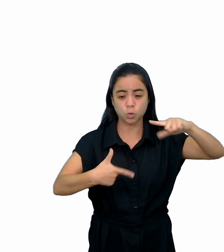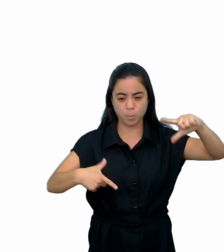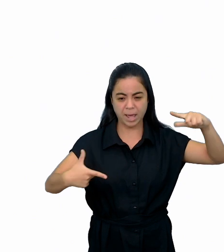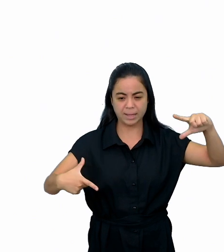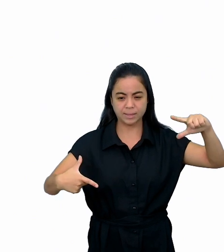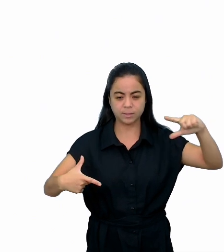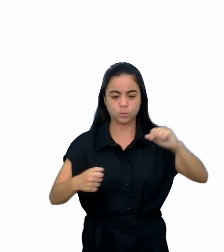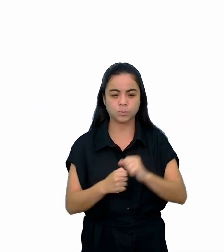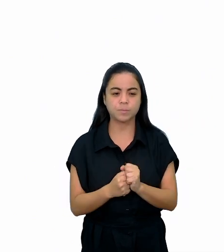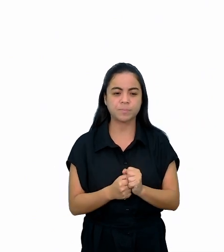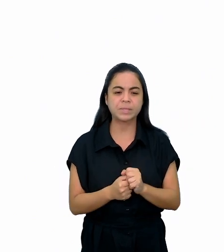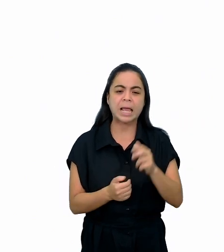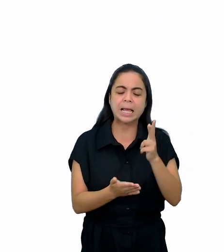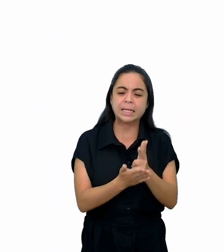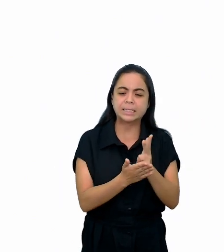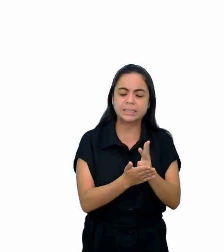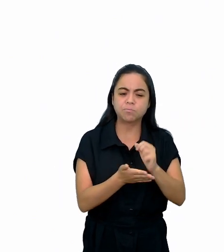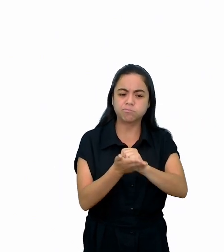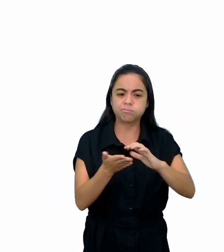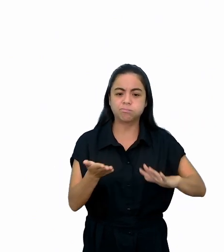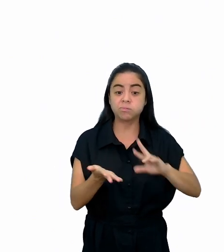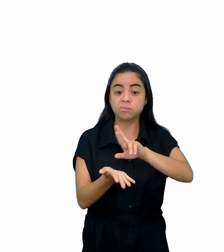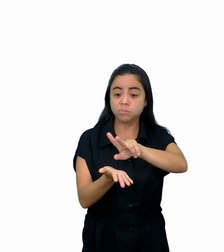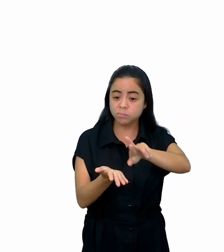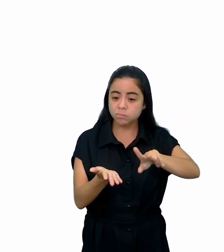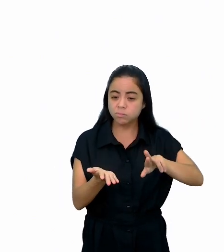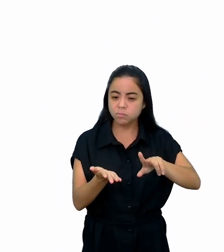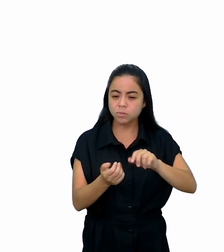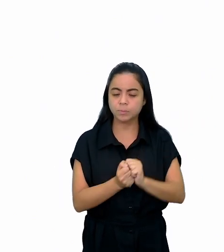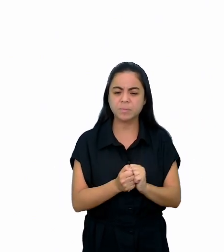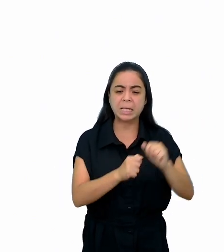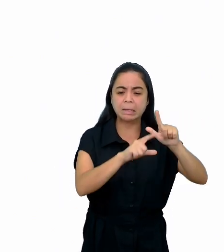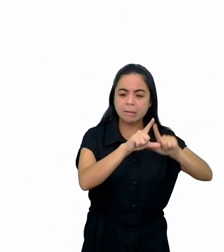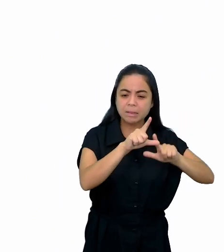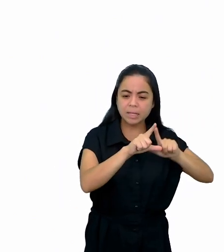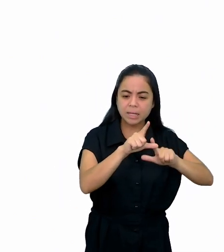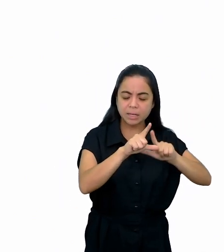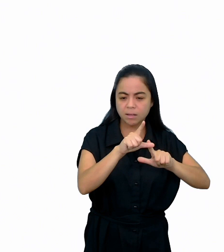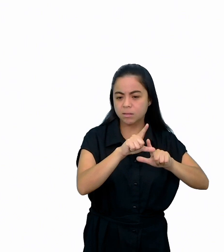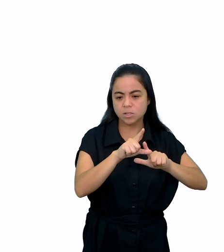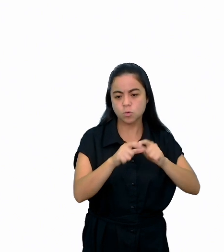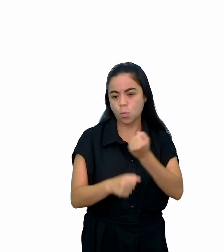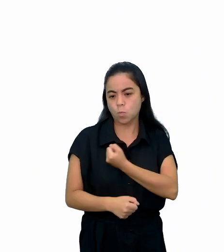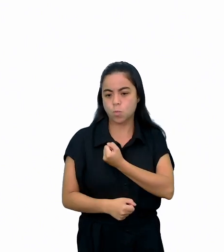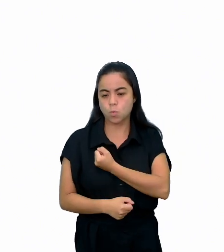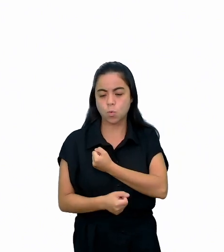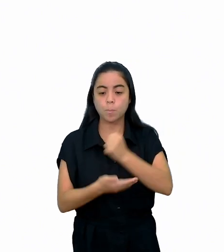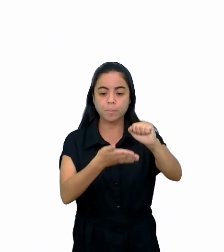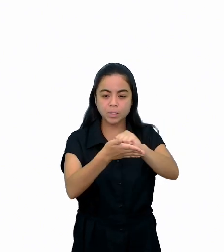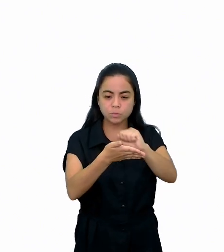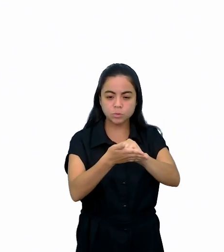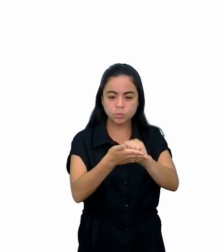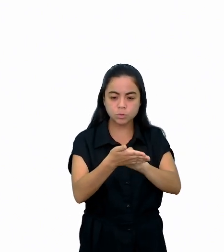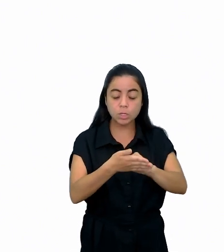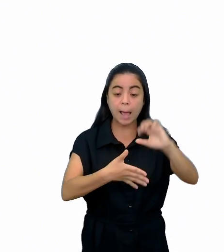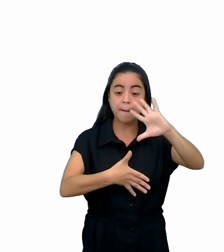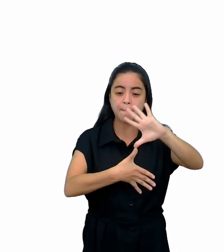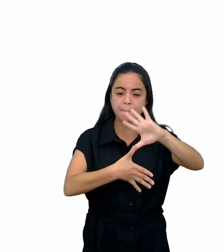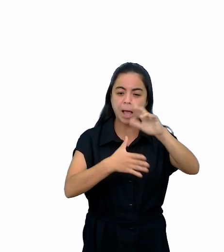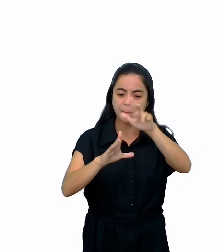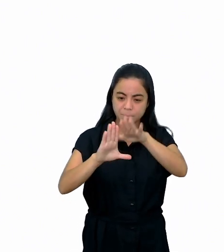diferentes tarefas, né? Como a gente viu. Escrever letras ou algarismos, ler mapas e